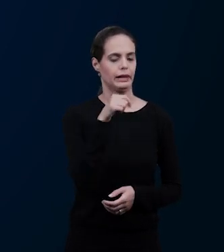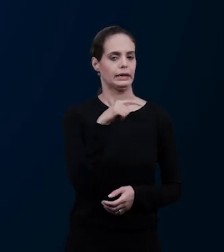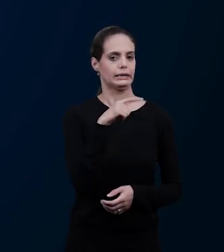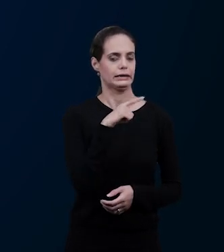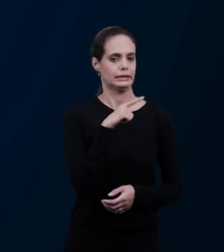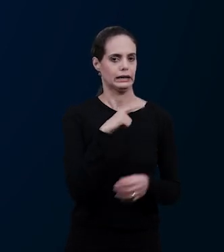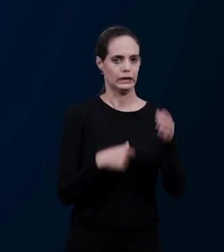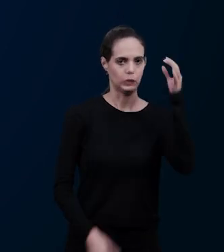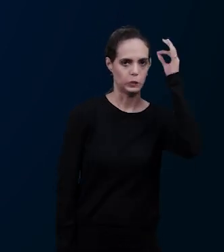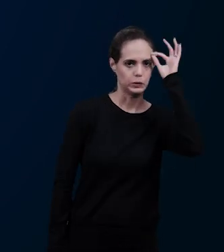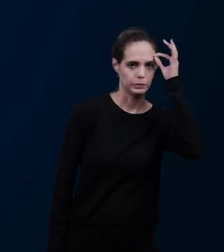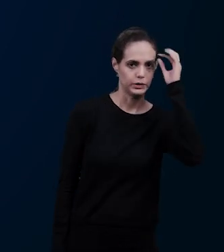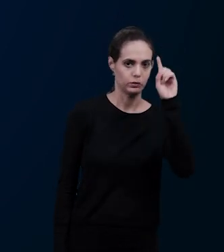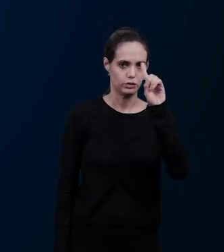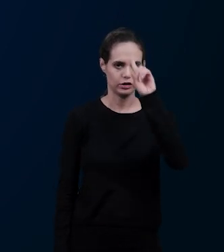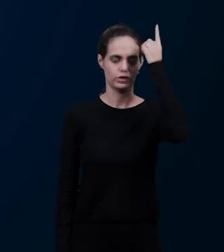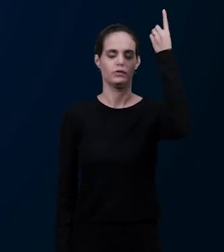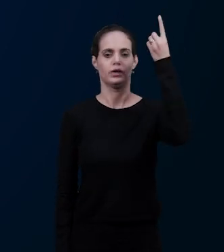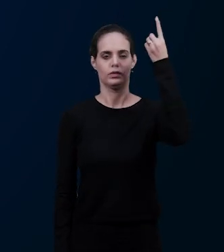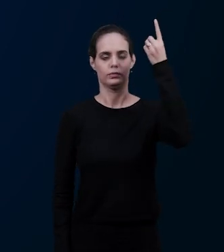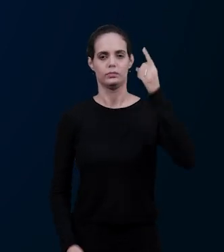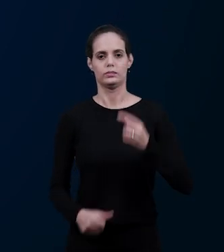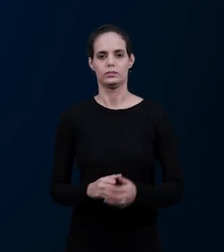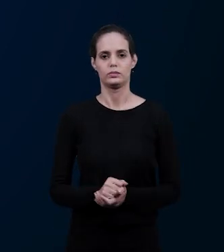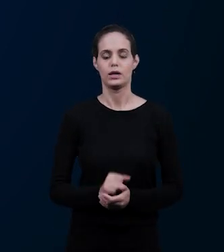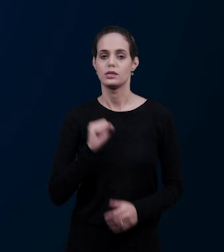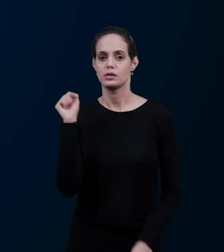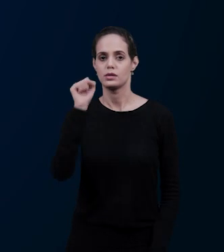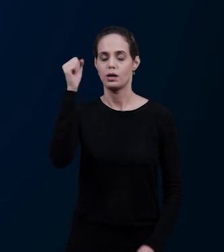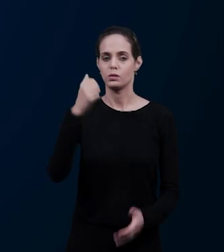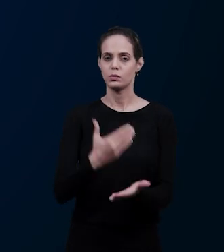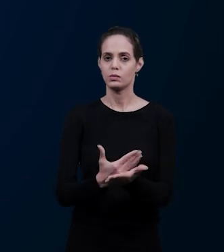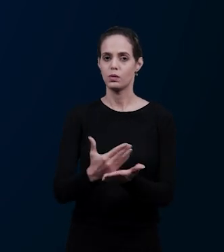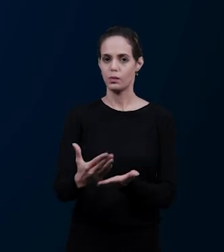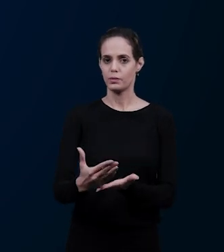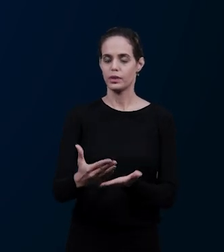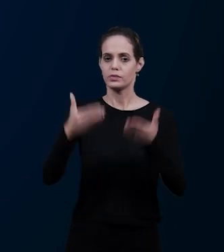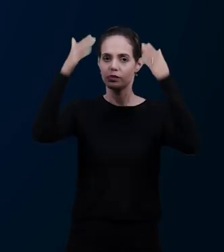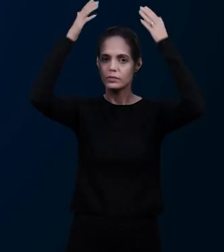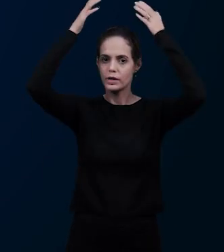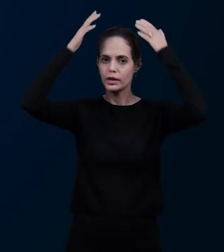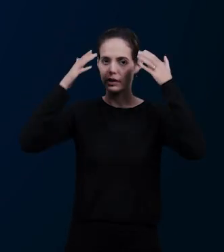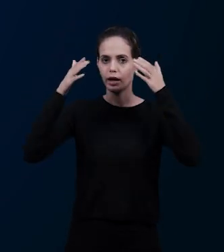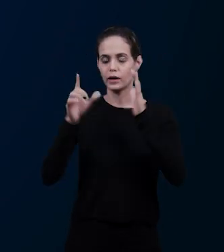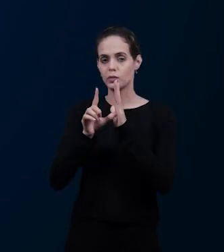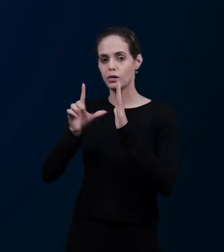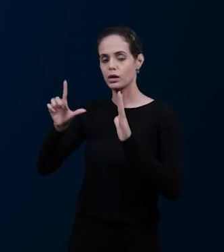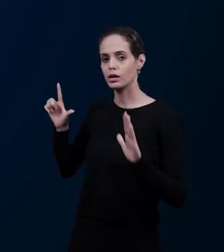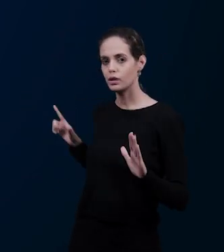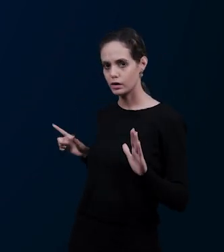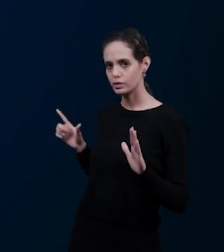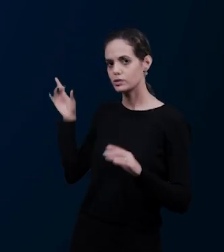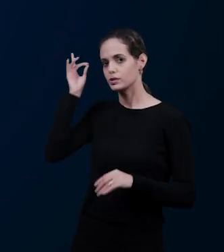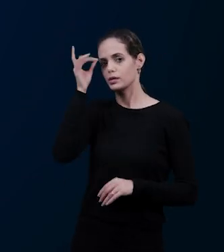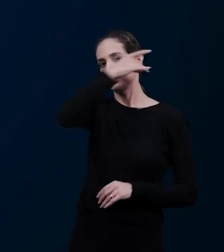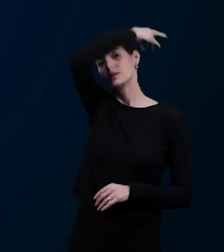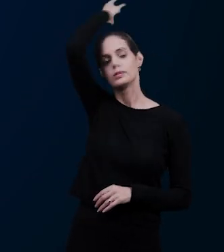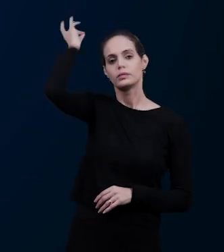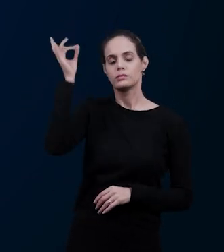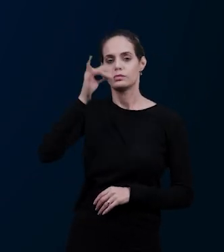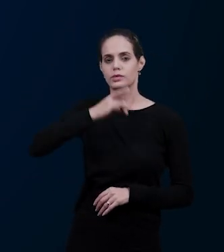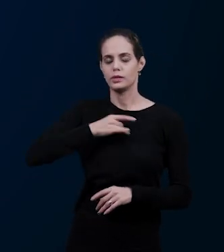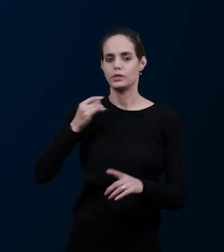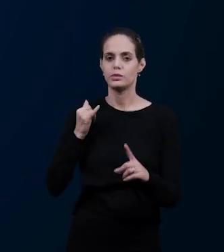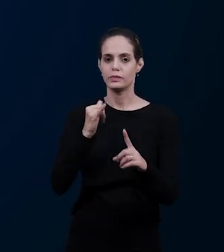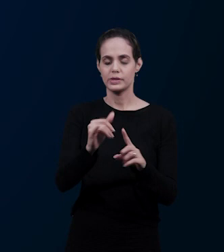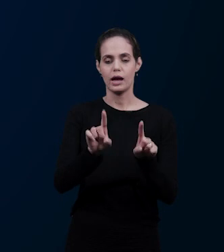espírito de adivinhar. Ou seja, Saul, no início do seu reinado, havia sido batizado com o Espírito Santo e profetizava. Porém, ele deixou